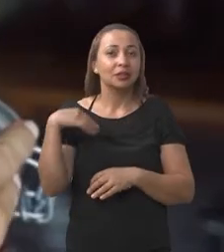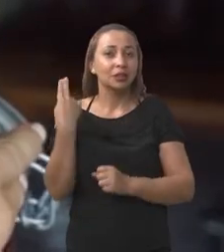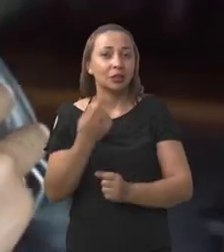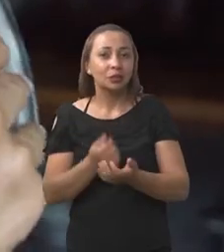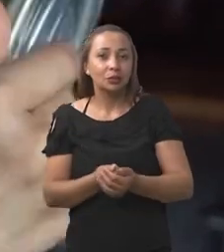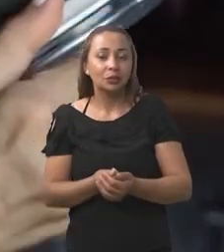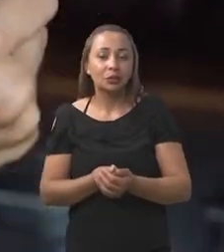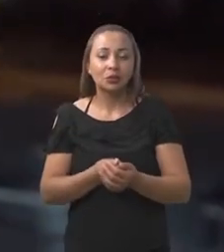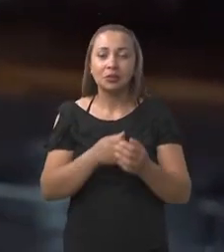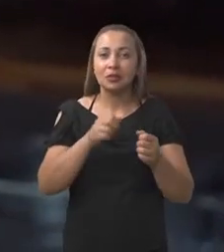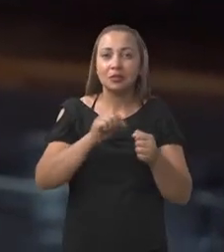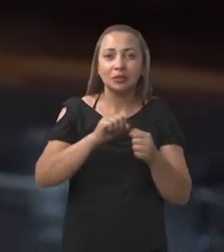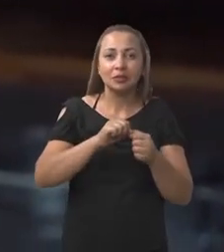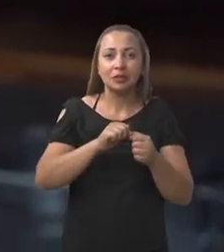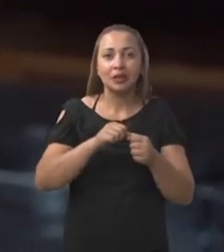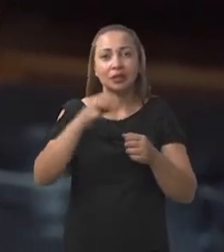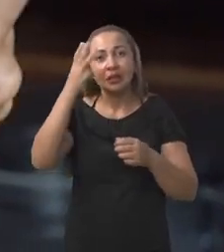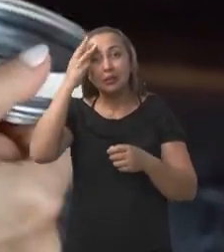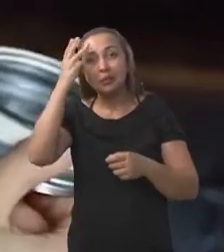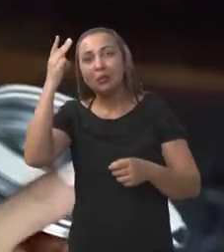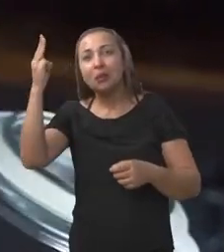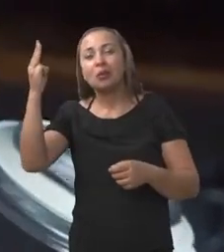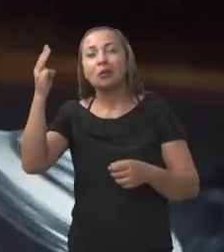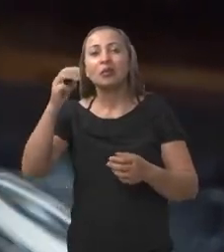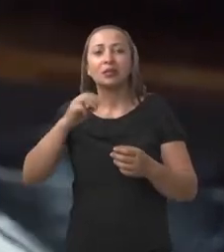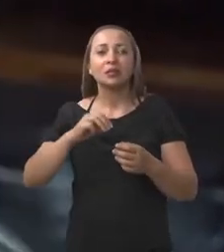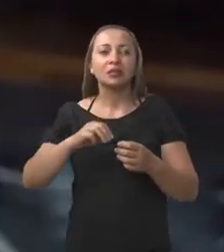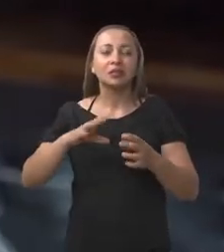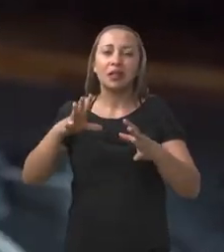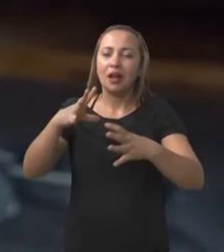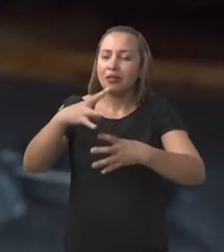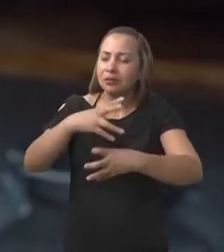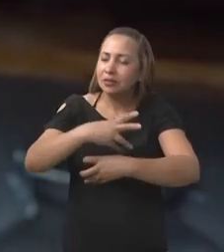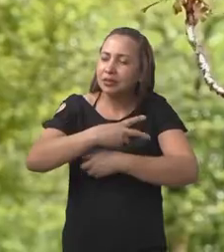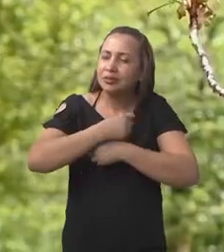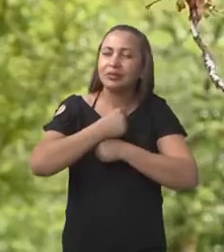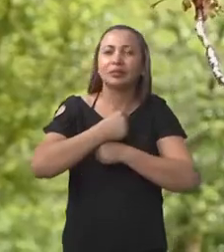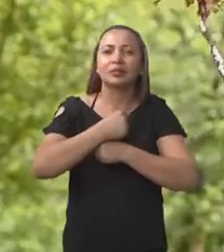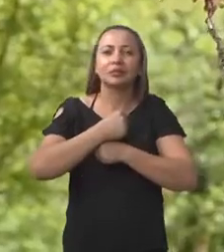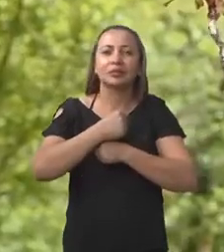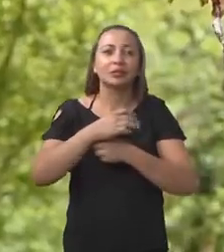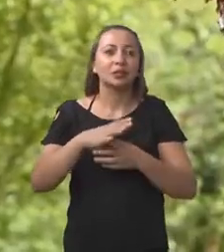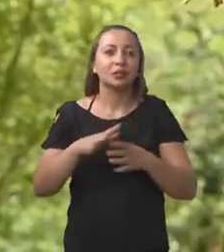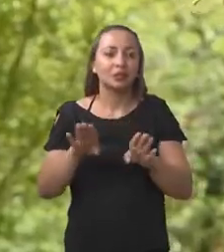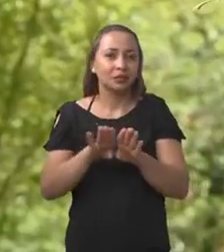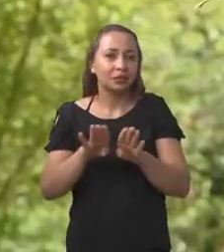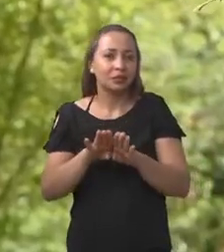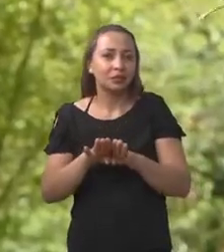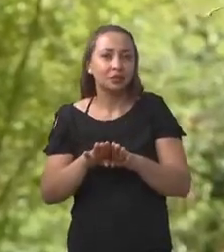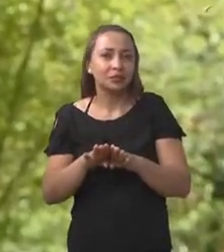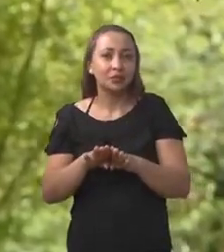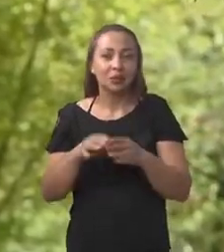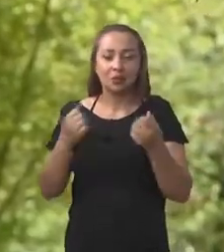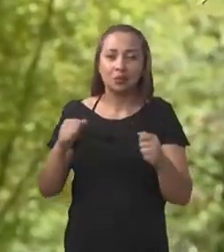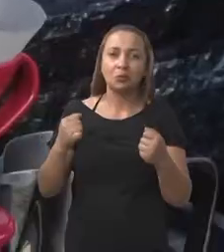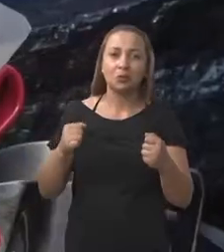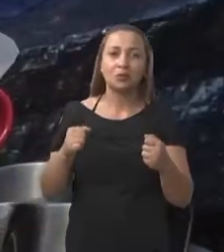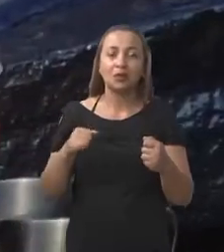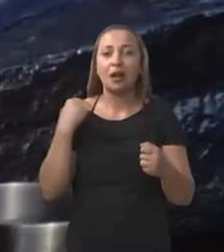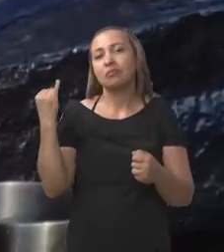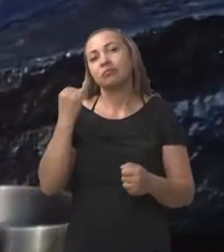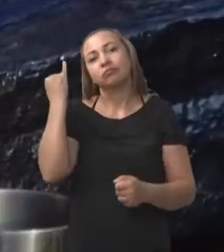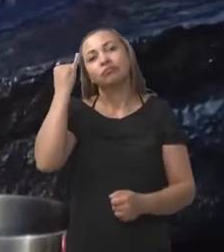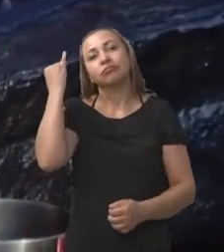nos remete às memórias, aos afetos. Tem também uma